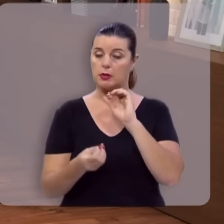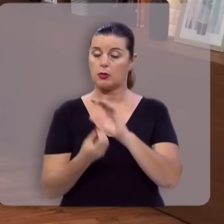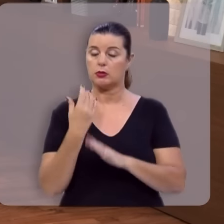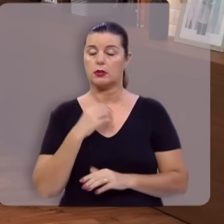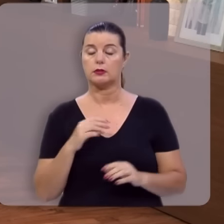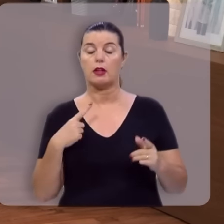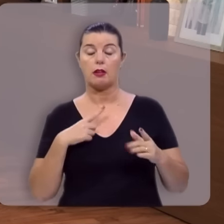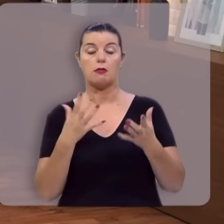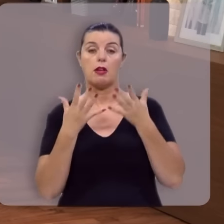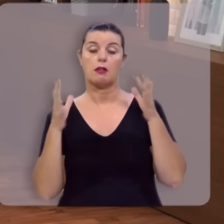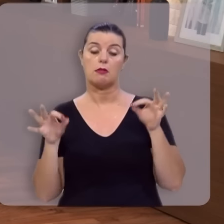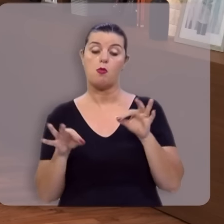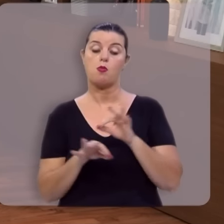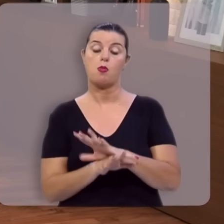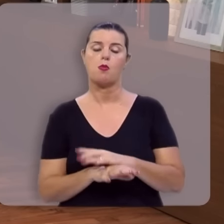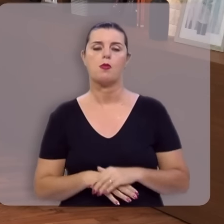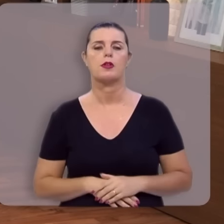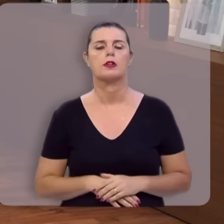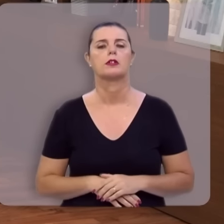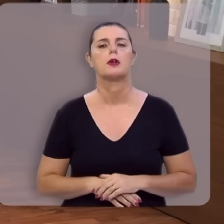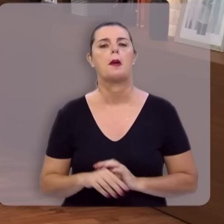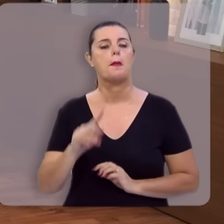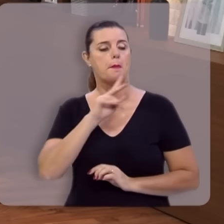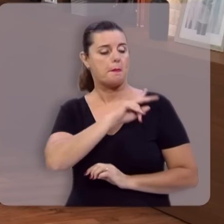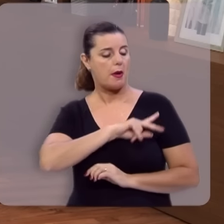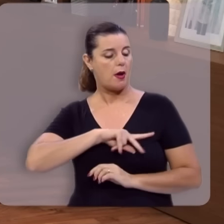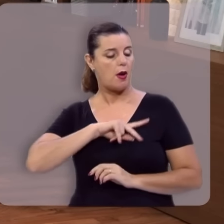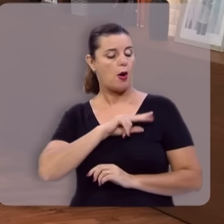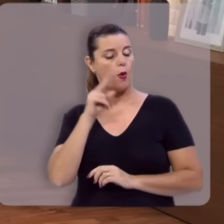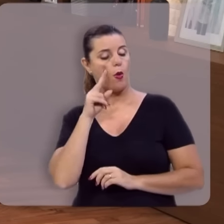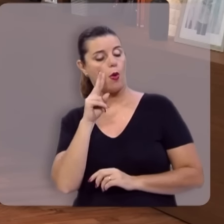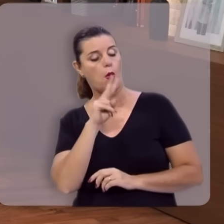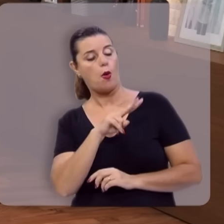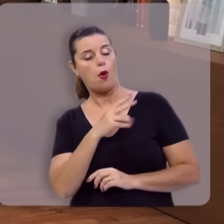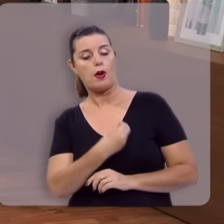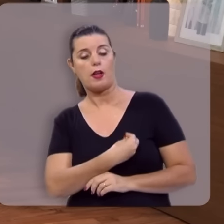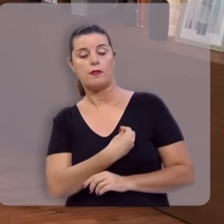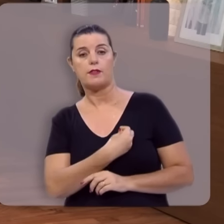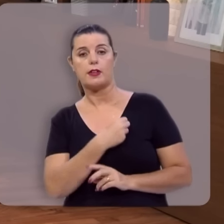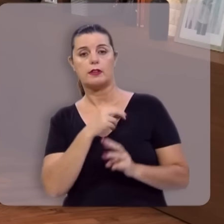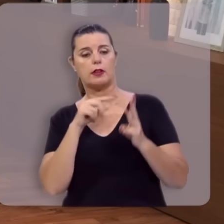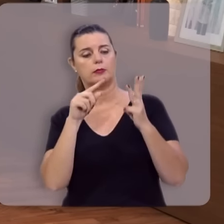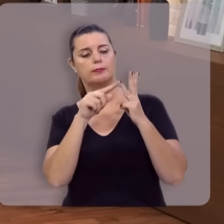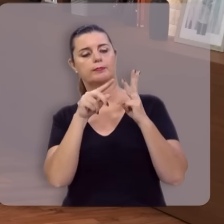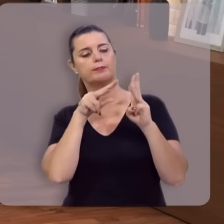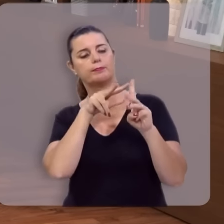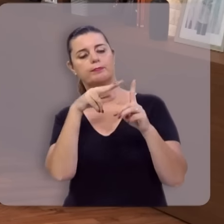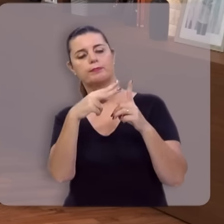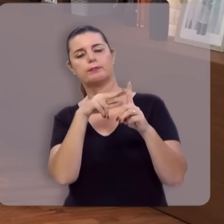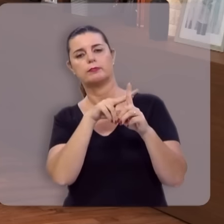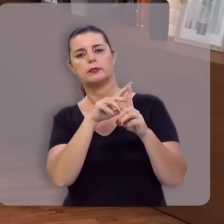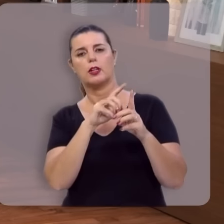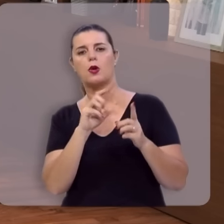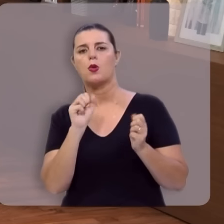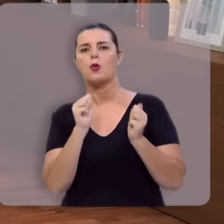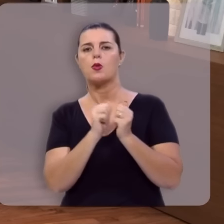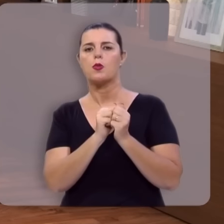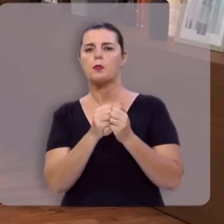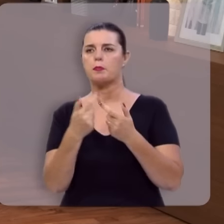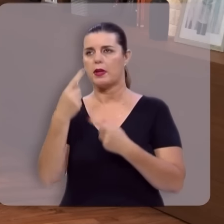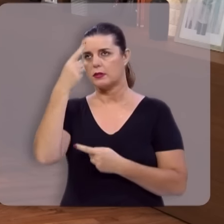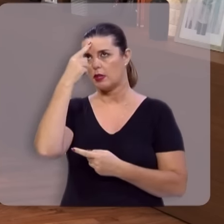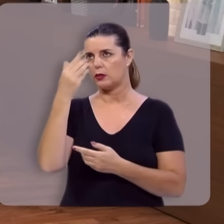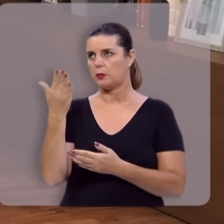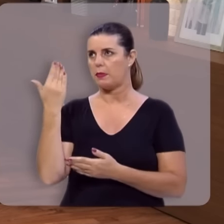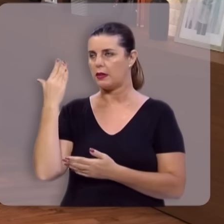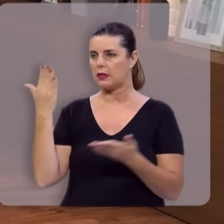Mas eu quero concluir que Paulo olha a vida na perspectiva de Deus, não só com respeito ao